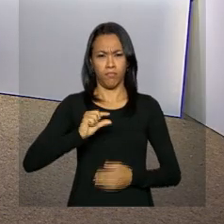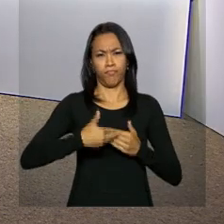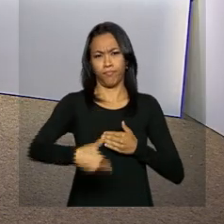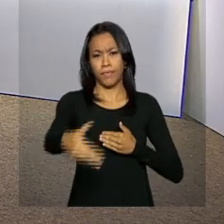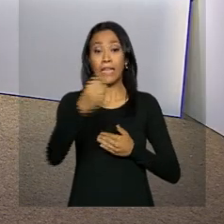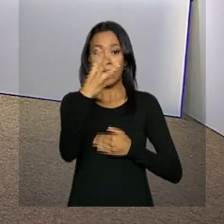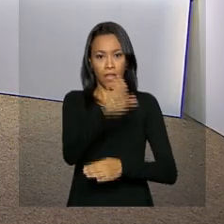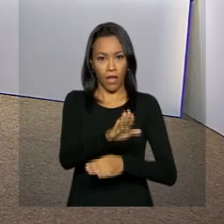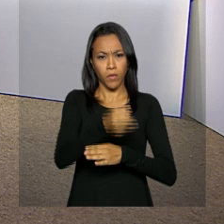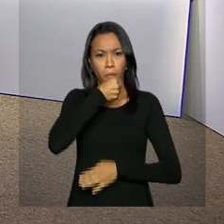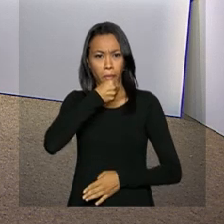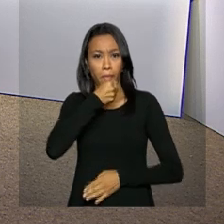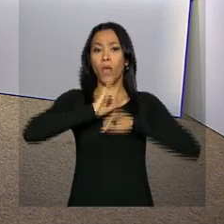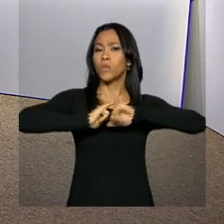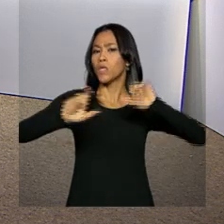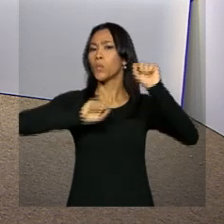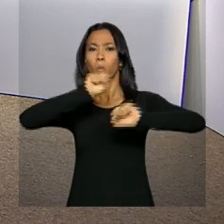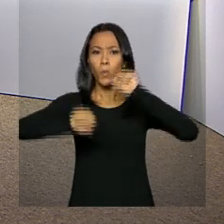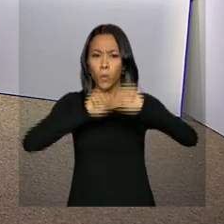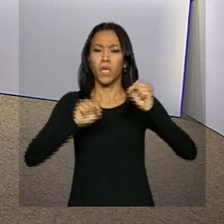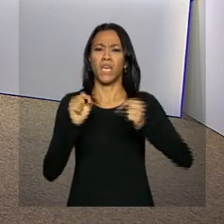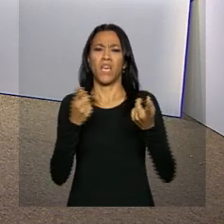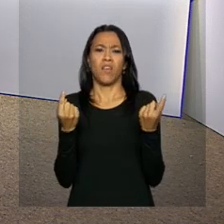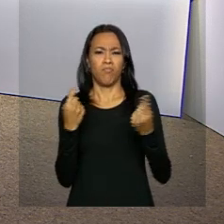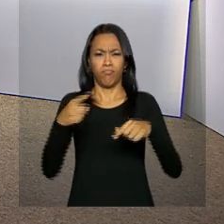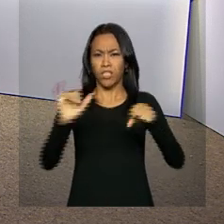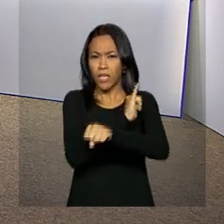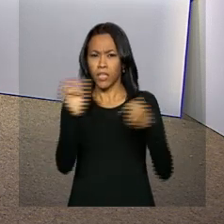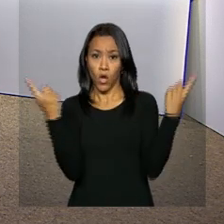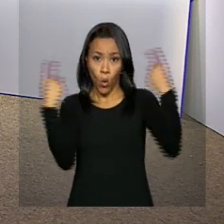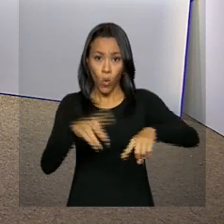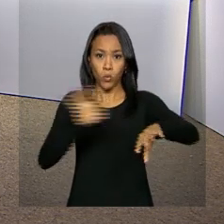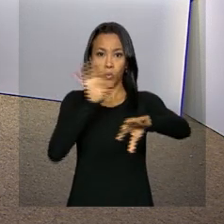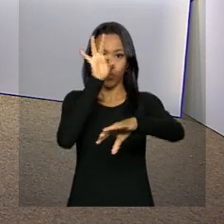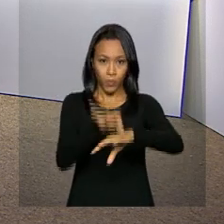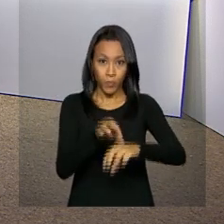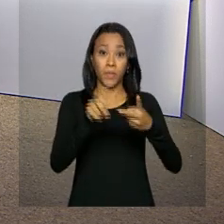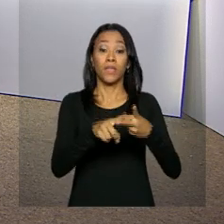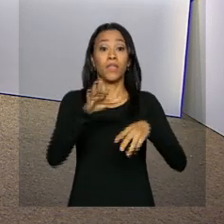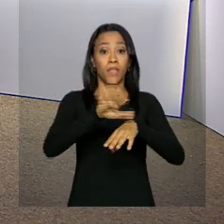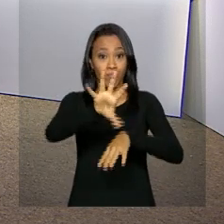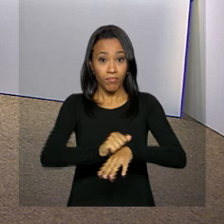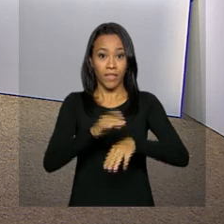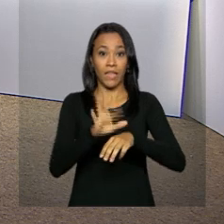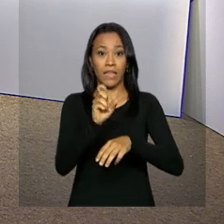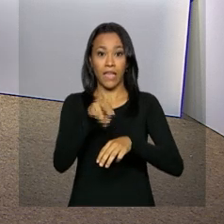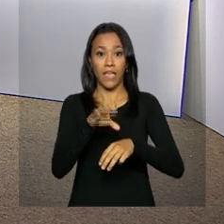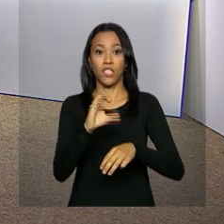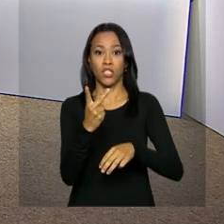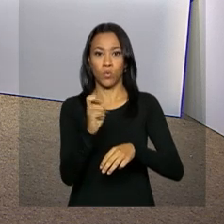3 da tarde serão anunciadas ações de combate ao mosquito eds egipt transmissor da dengue chicungunha e